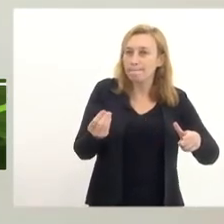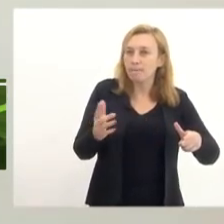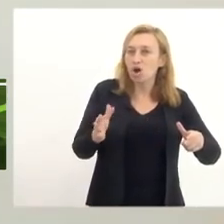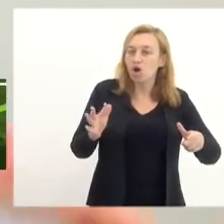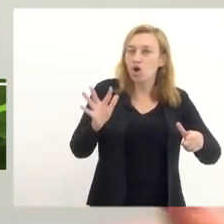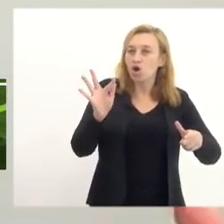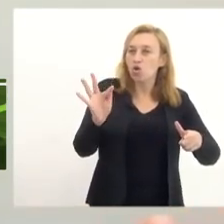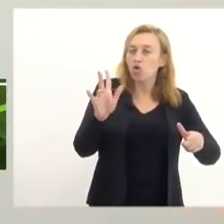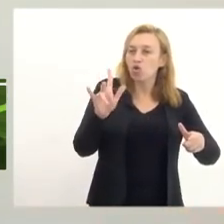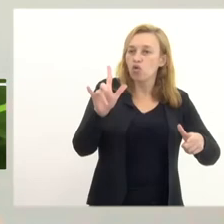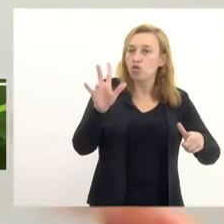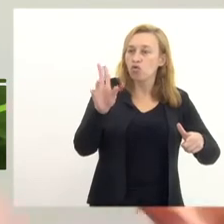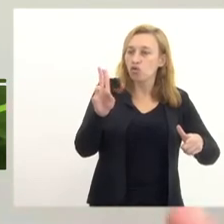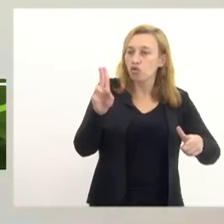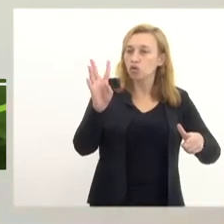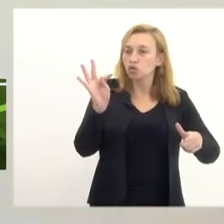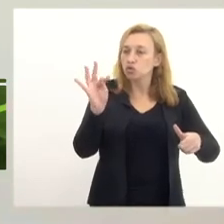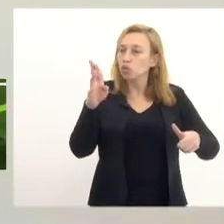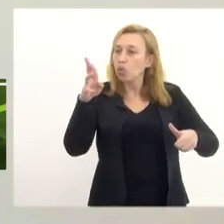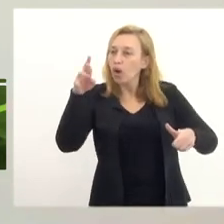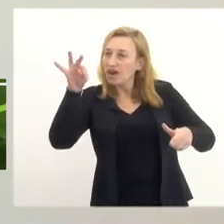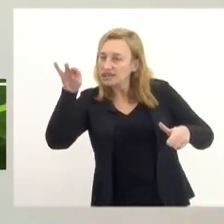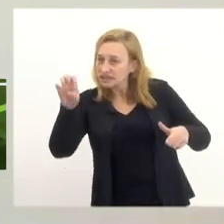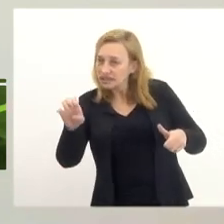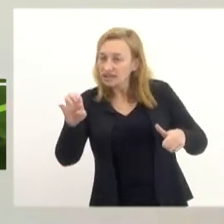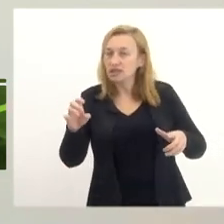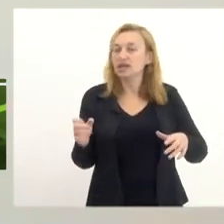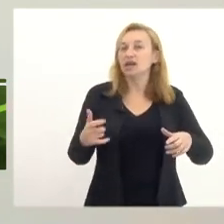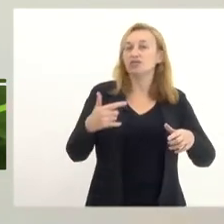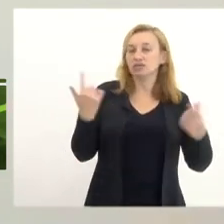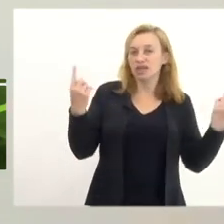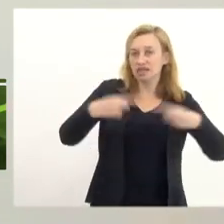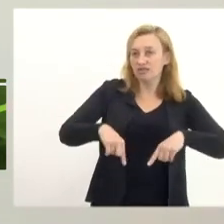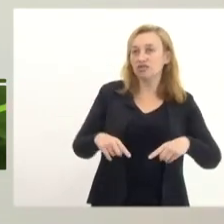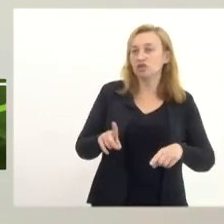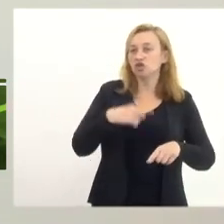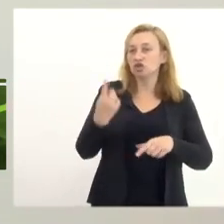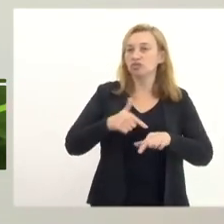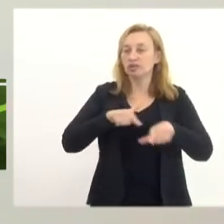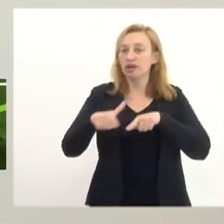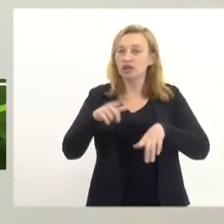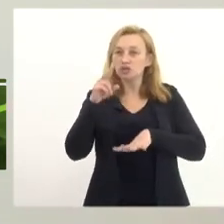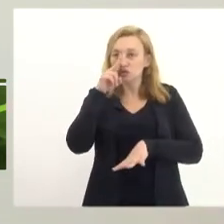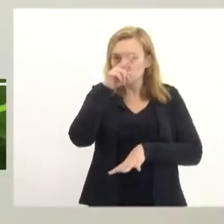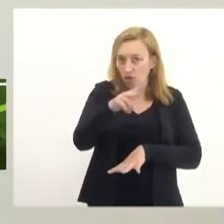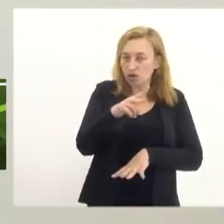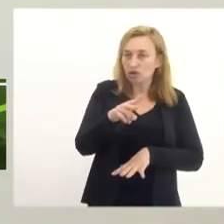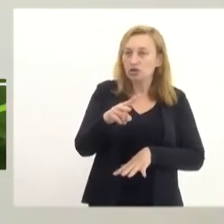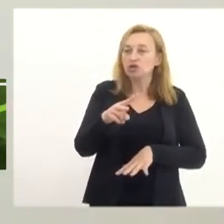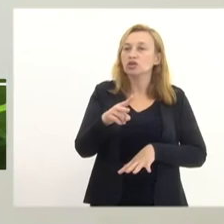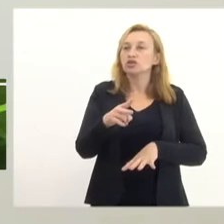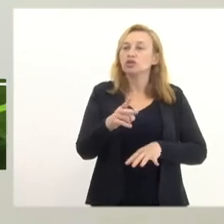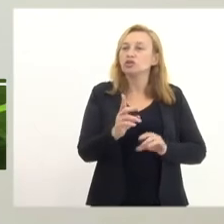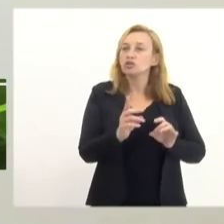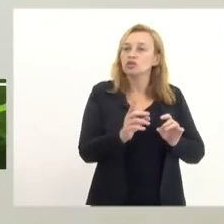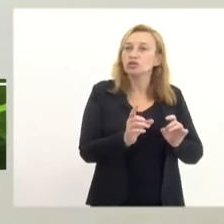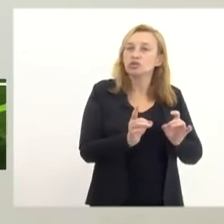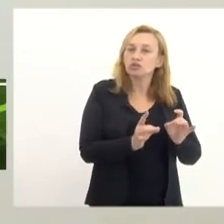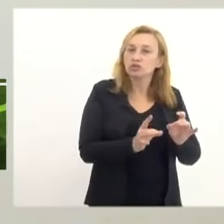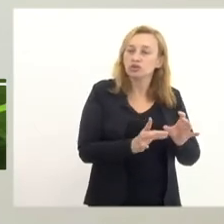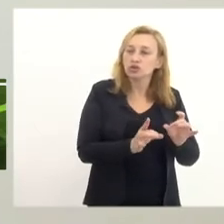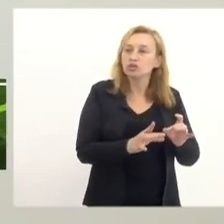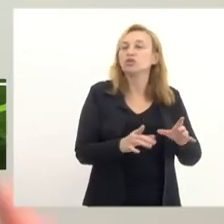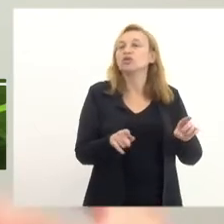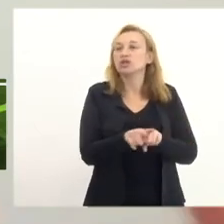flutuante, tá? Então, esse é um desafio onde a gente está trabalhando muito forte com os fornecedores e com o time técnico para a gente poder desenvolver esse gás